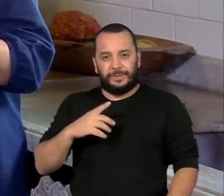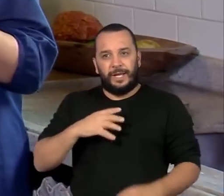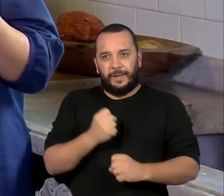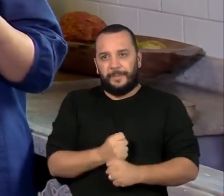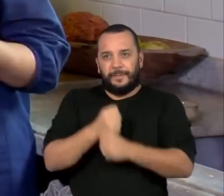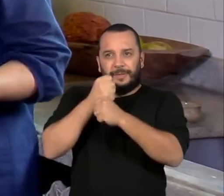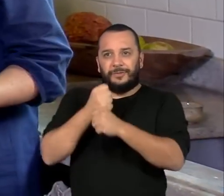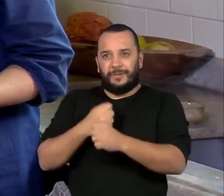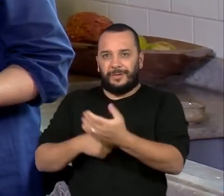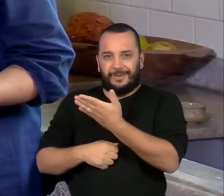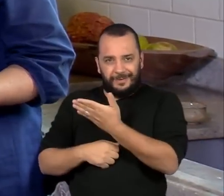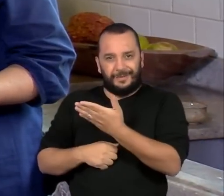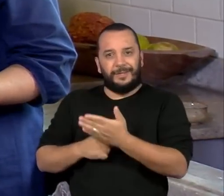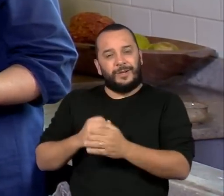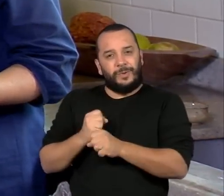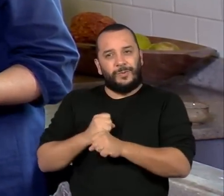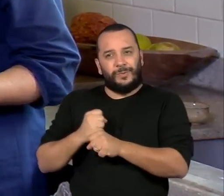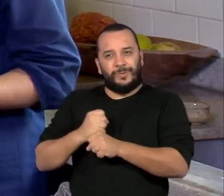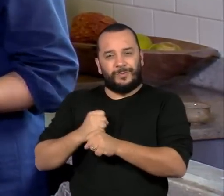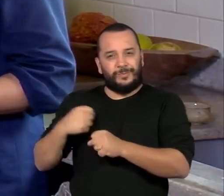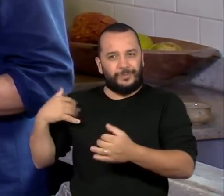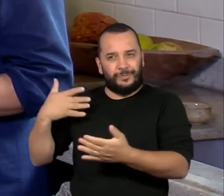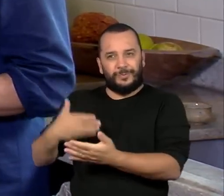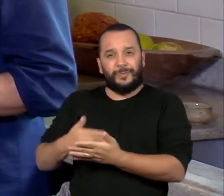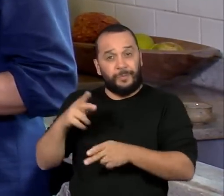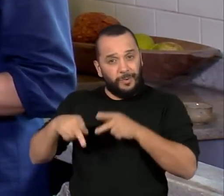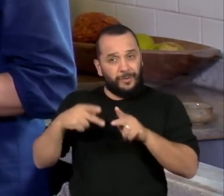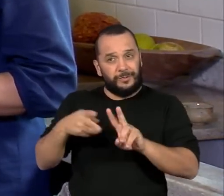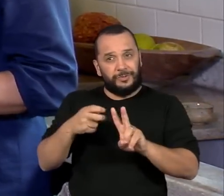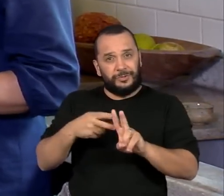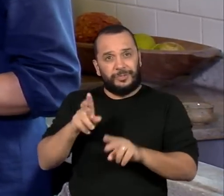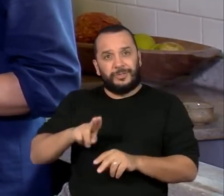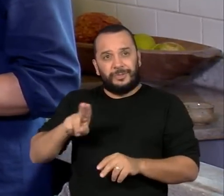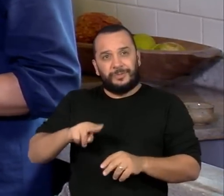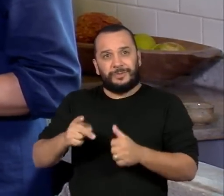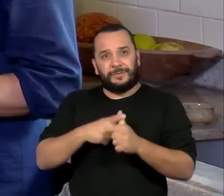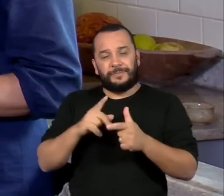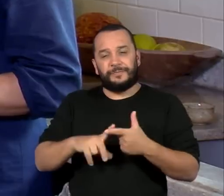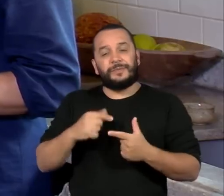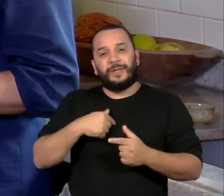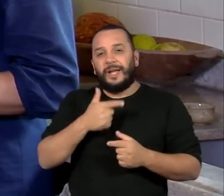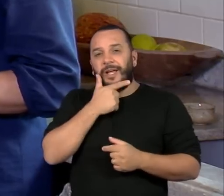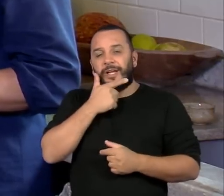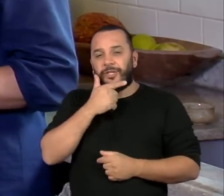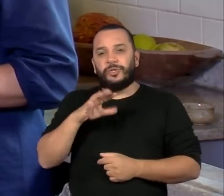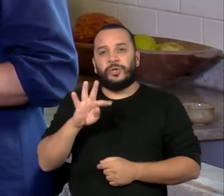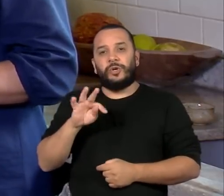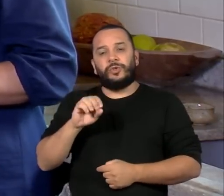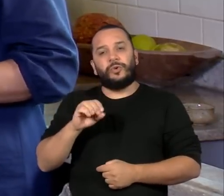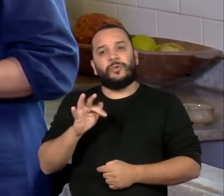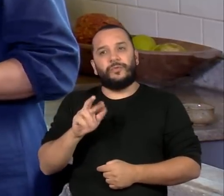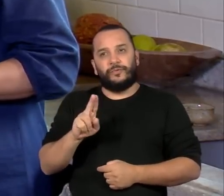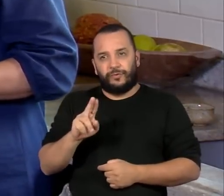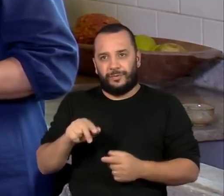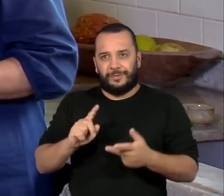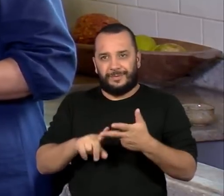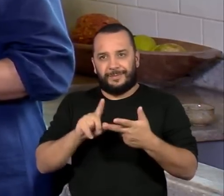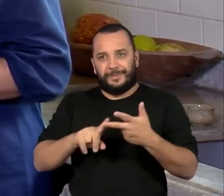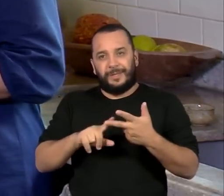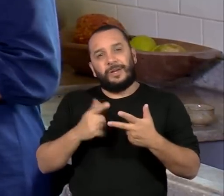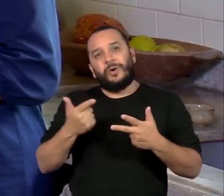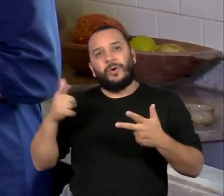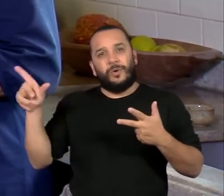que já é utilizada há muitos anos pelas populações indígenas, o tofu, queijo de soja, e outro ingrediente